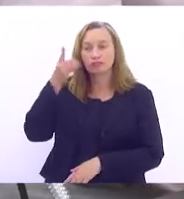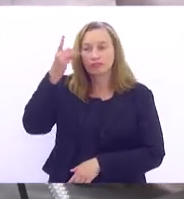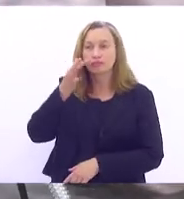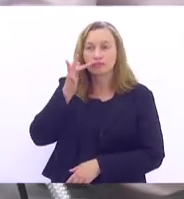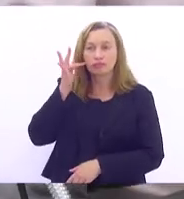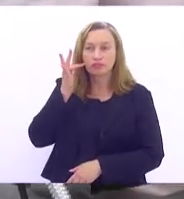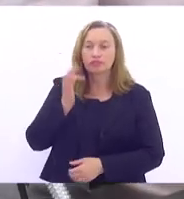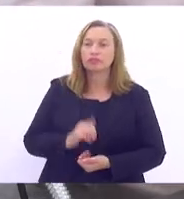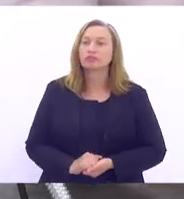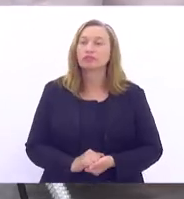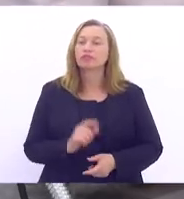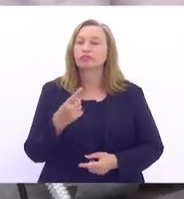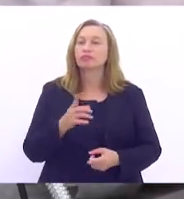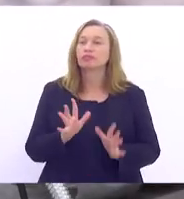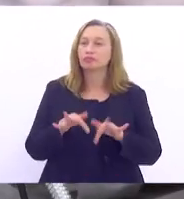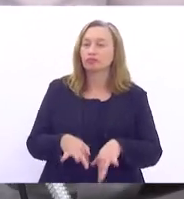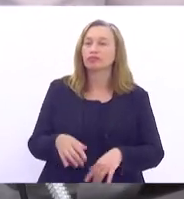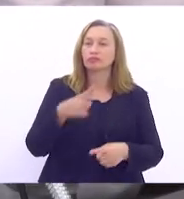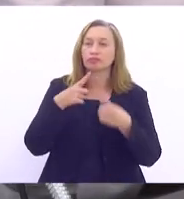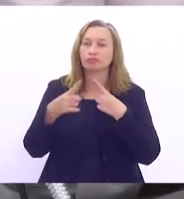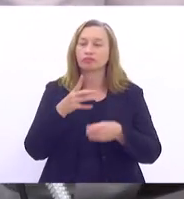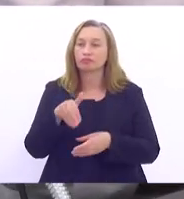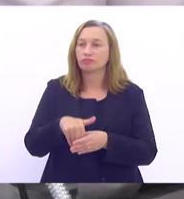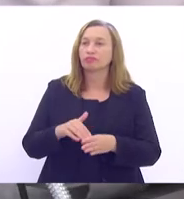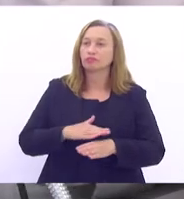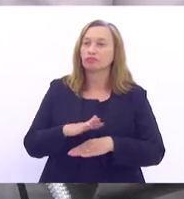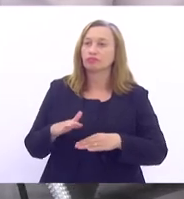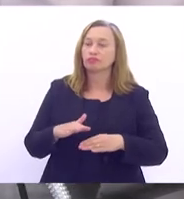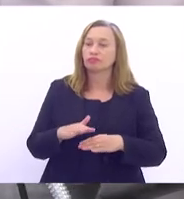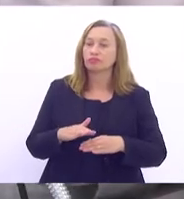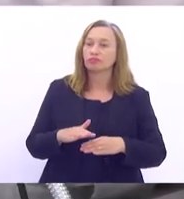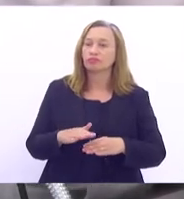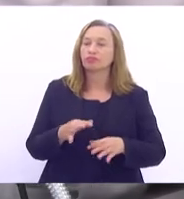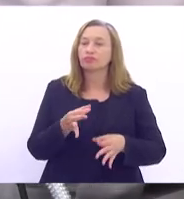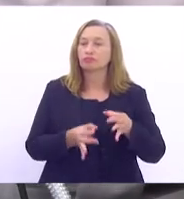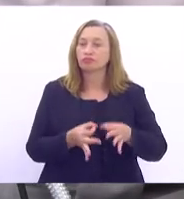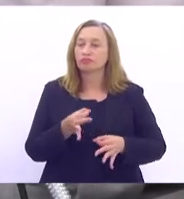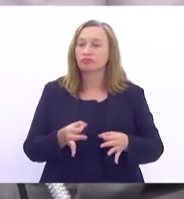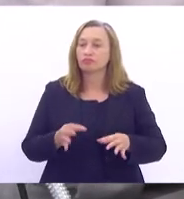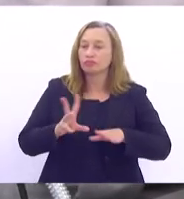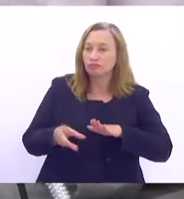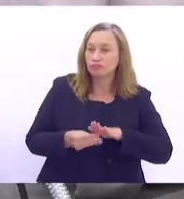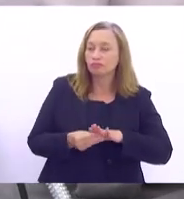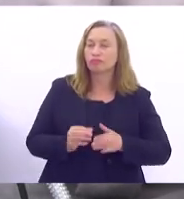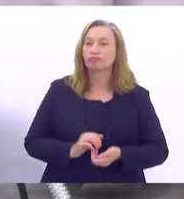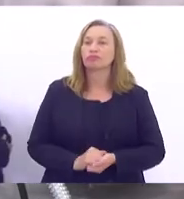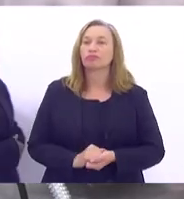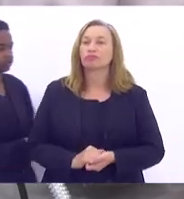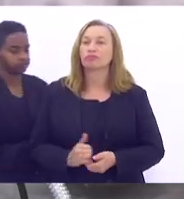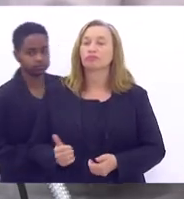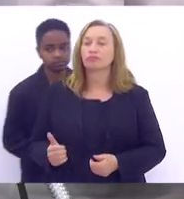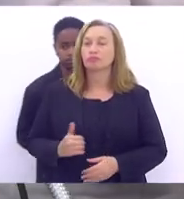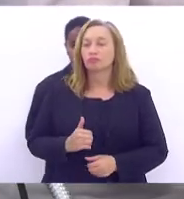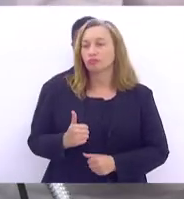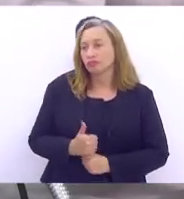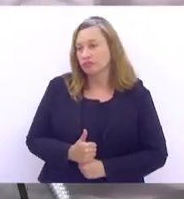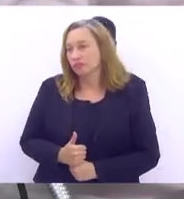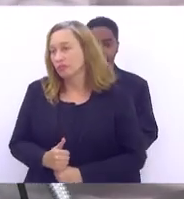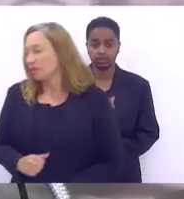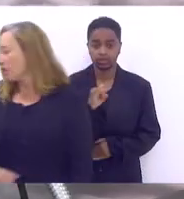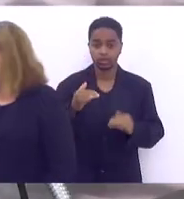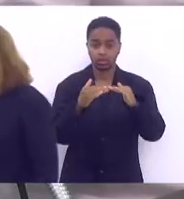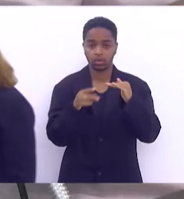Então, encerrada a discussão, em votação, o parecer pela juridicidade com emendas. Senhores que aprovam, permaneçam como